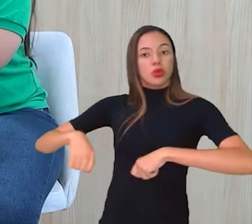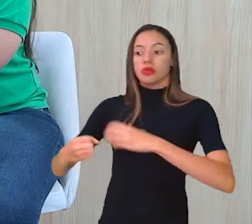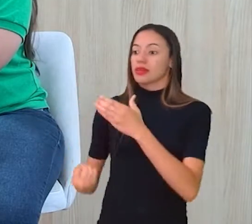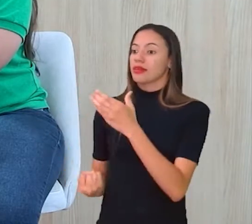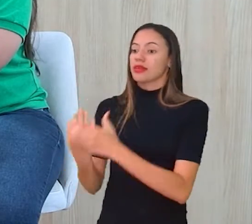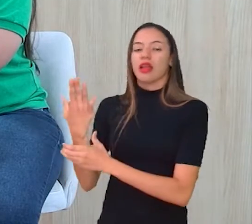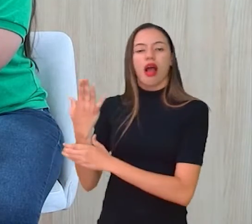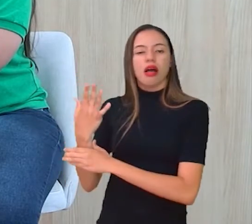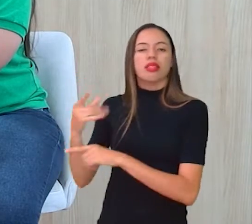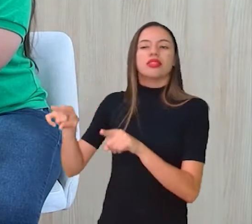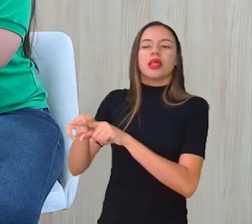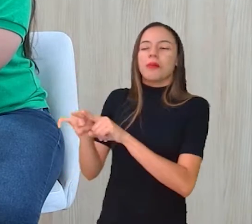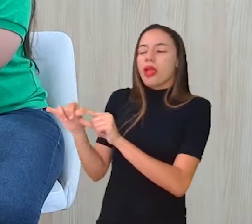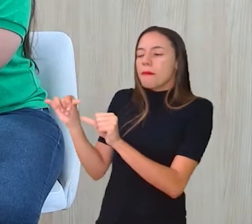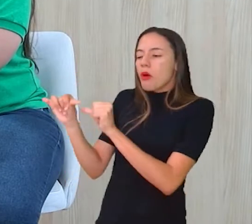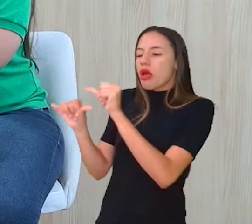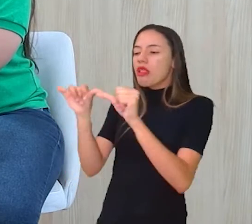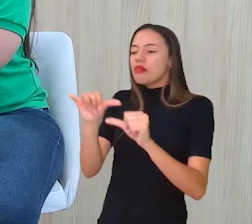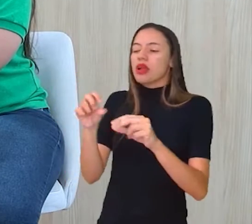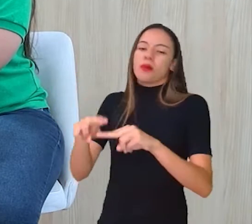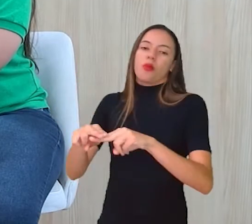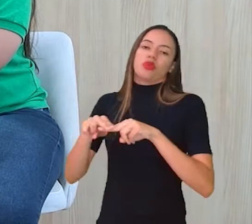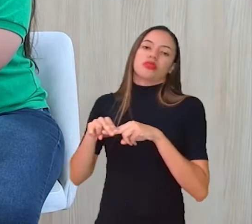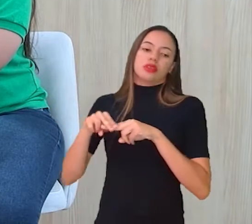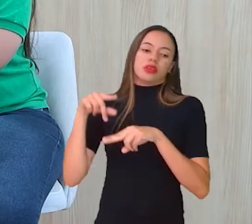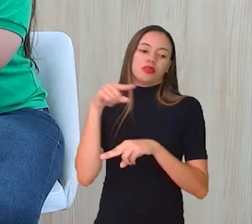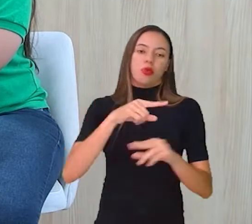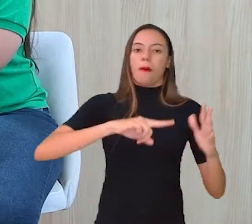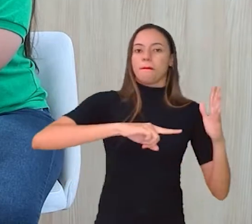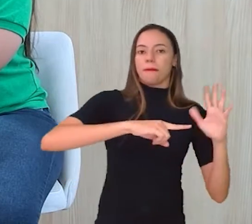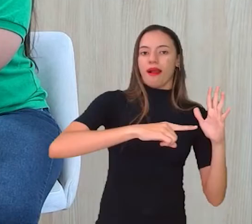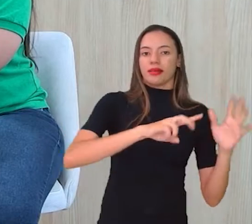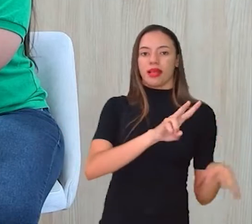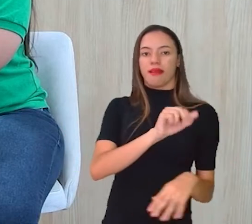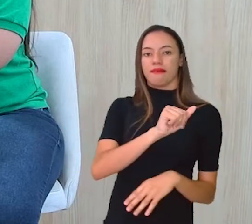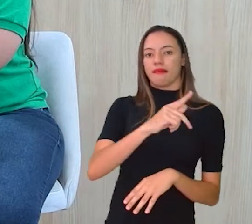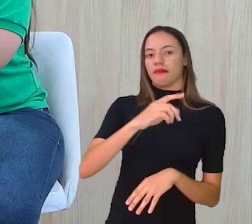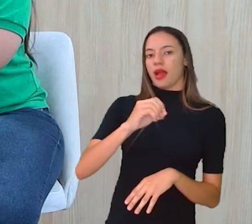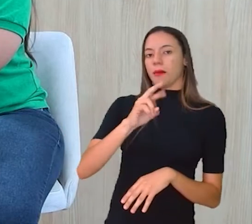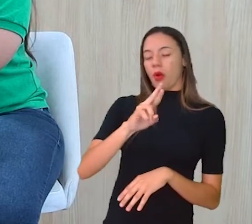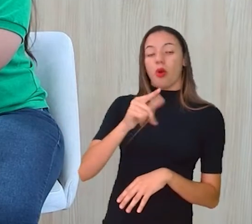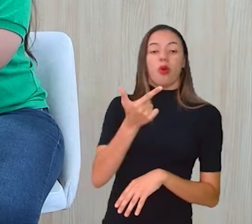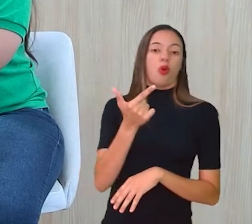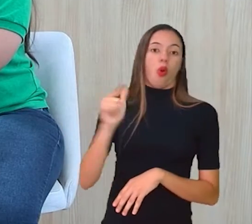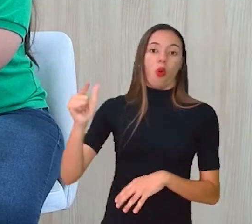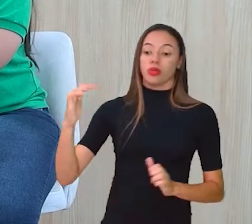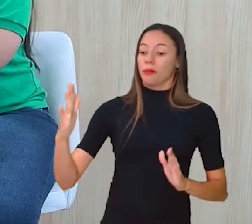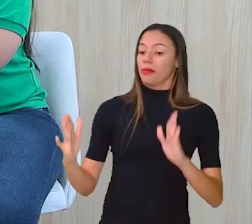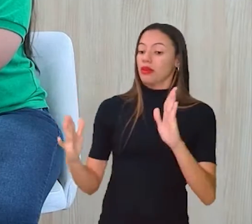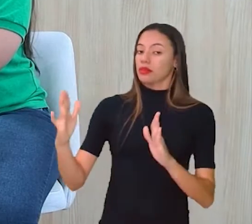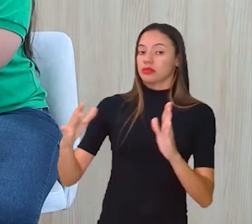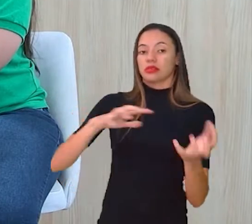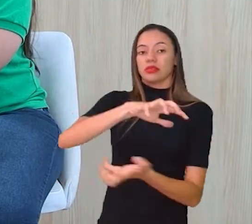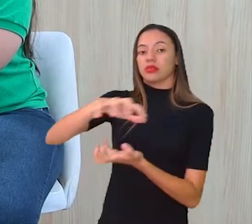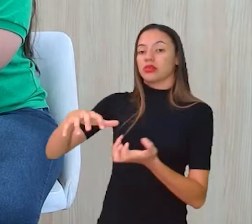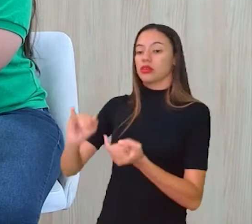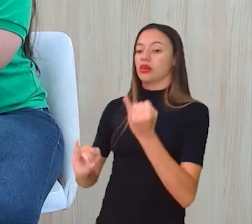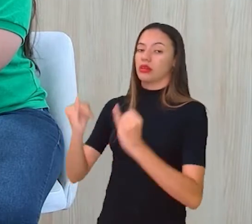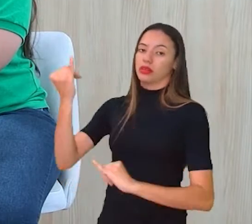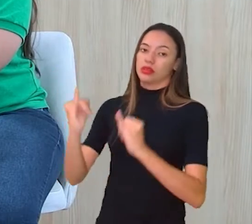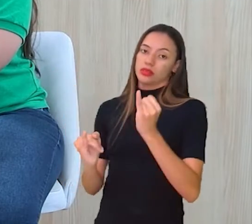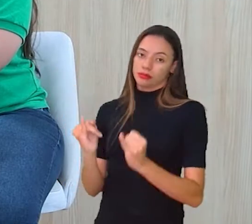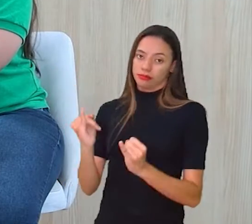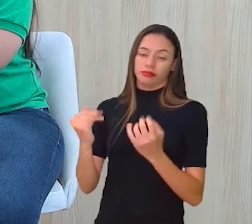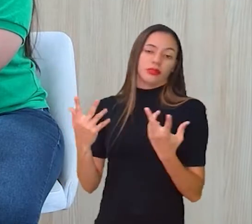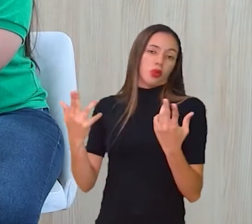inventadas, serem aperfeiçoadas por conta da máquina a vapor? Aí você vai para outro período da Revolução Industrial. A mesma coisa,